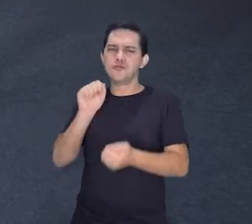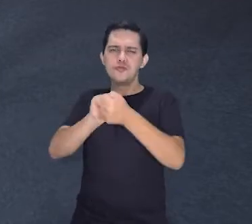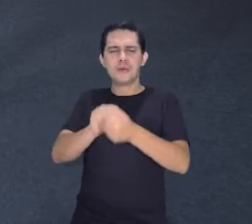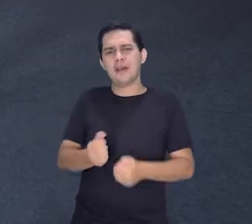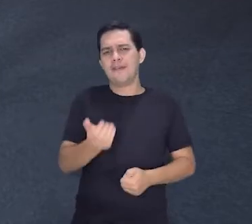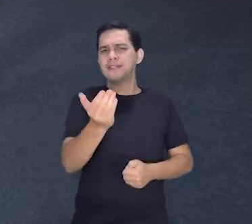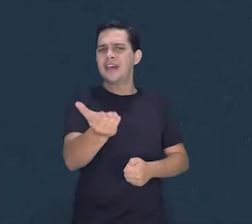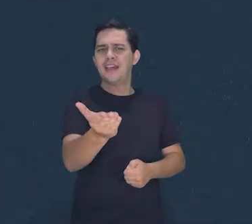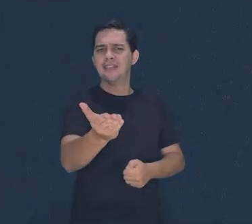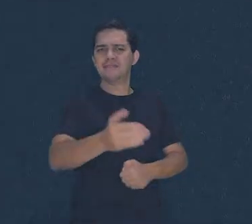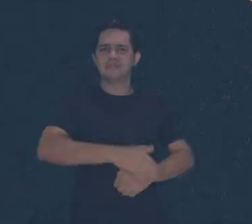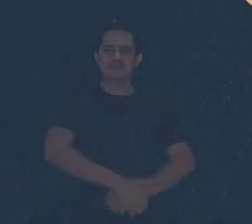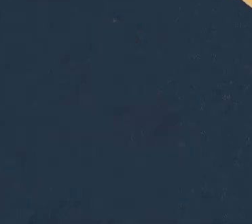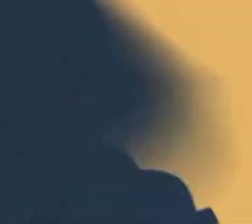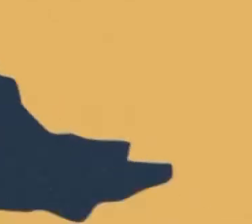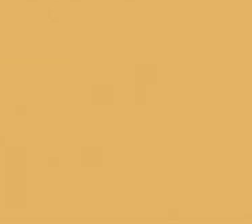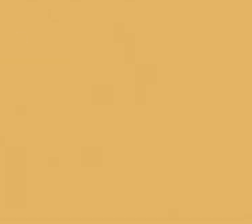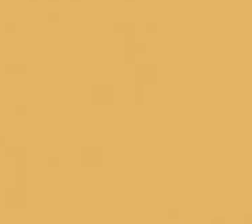perto de você.